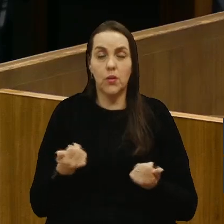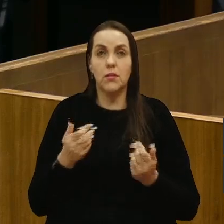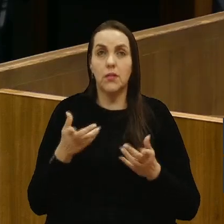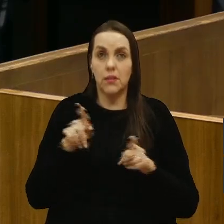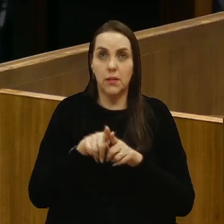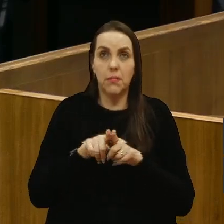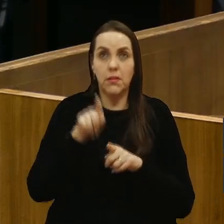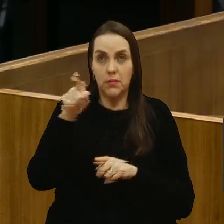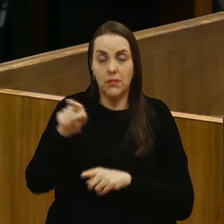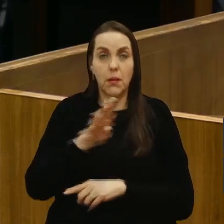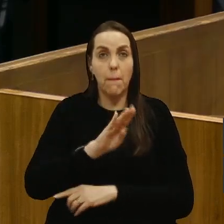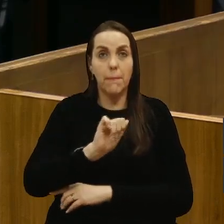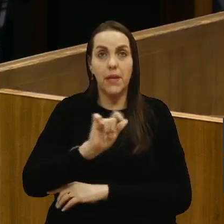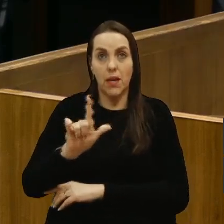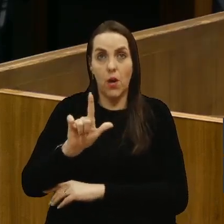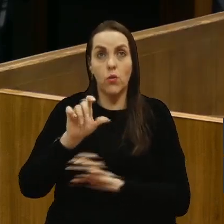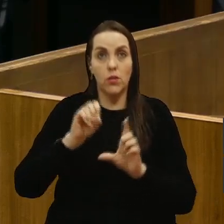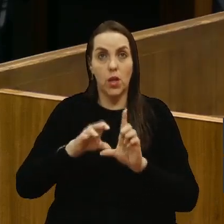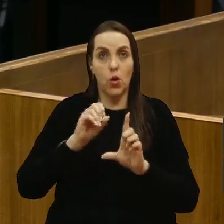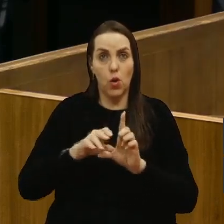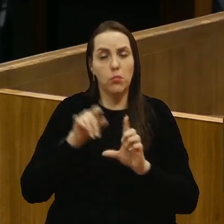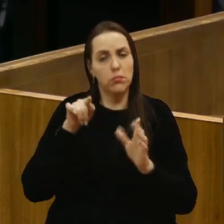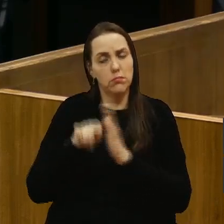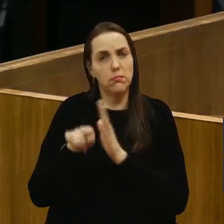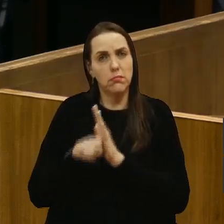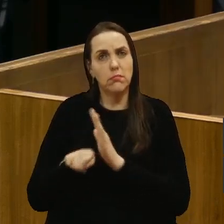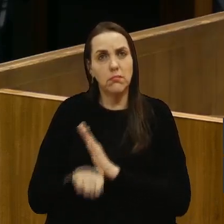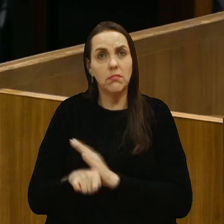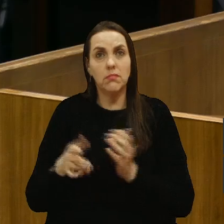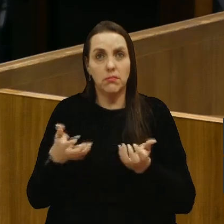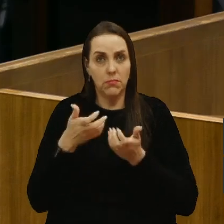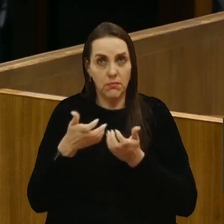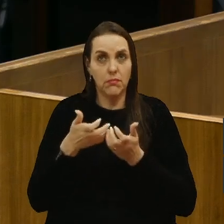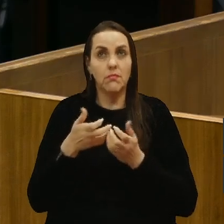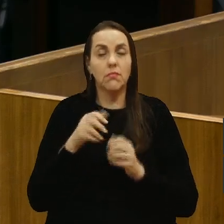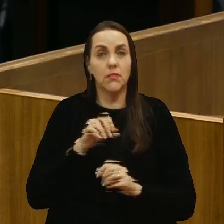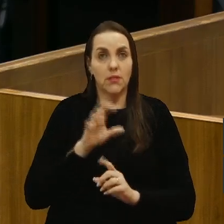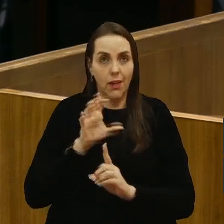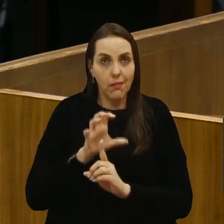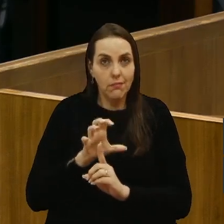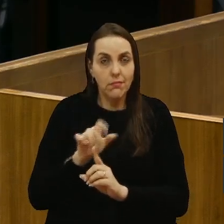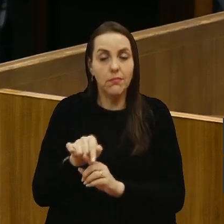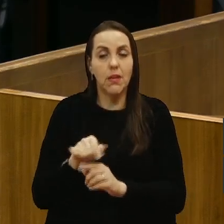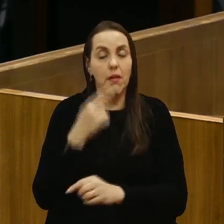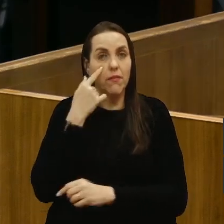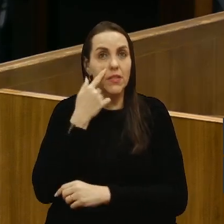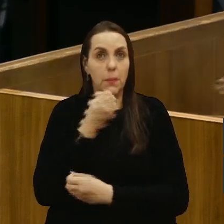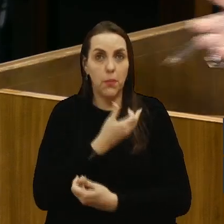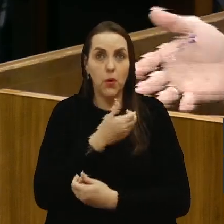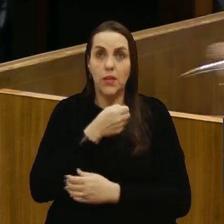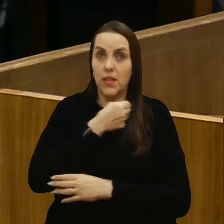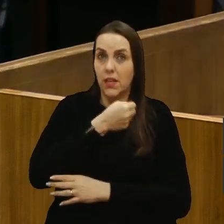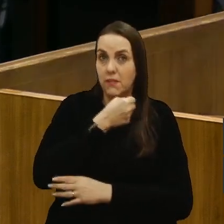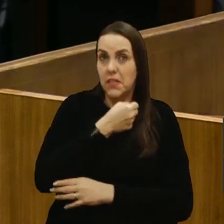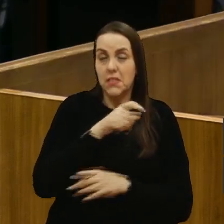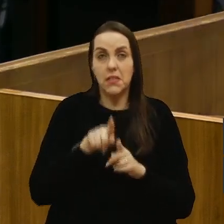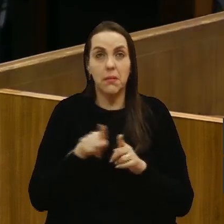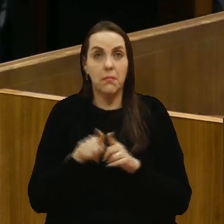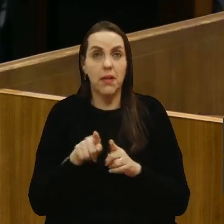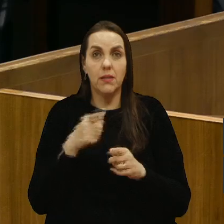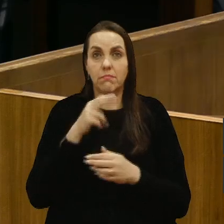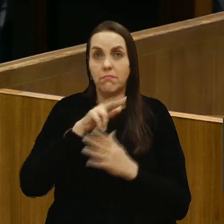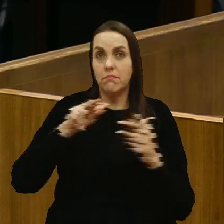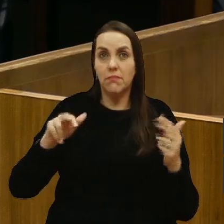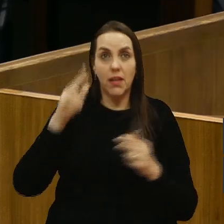Bial da Globo também, o Bial questionou bastante ele. Então, quem quer ver o cara sendo apertado para ver se ele é bom mesmo, pode estar olhando as entrevistas e vai pegar várias ideias